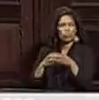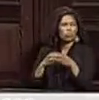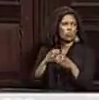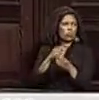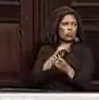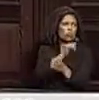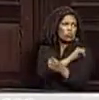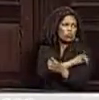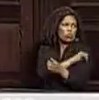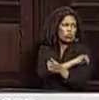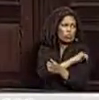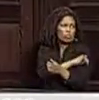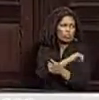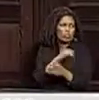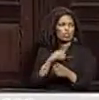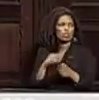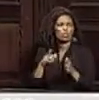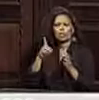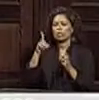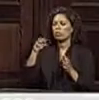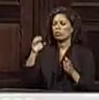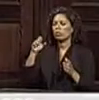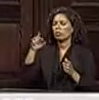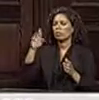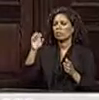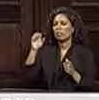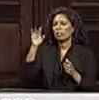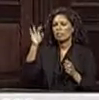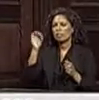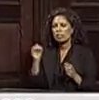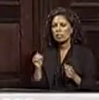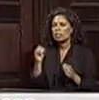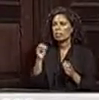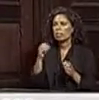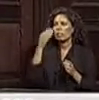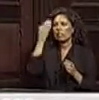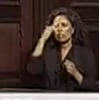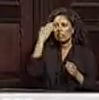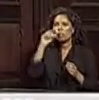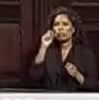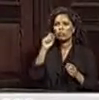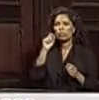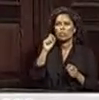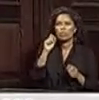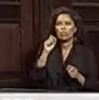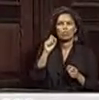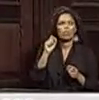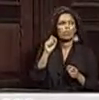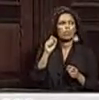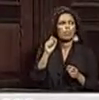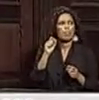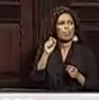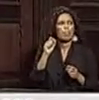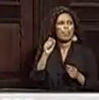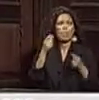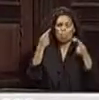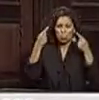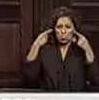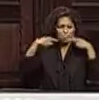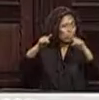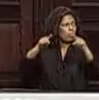caso do Repetro, a gente entende que não dá para reduzir dano. O que a gente tem que fazer é